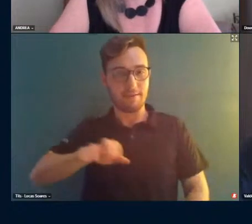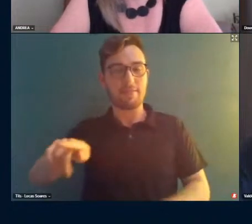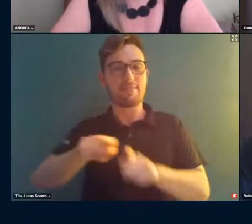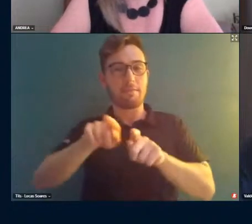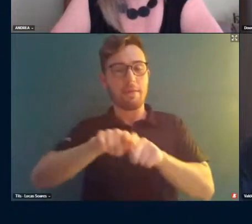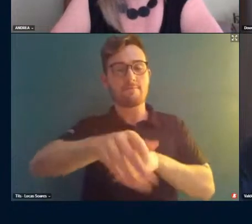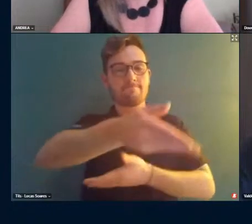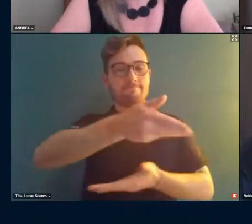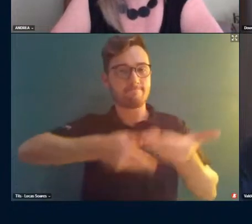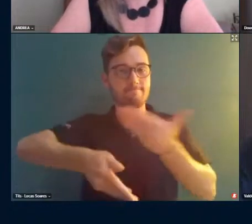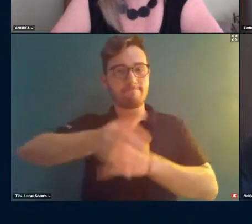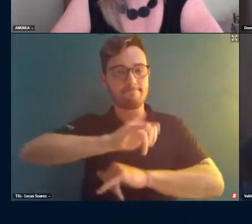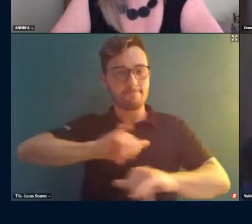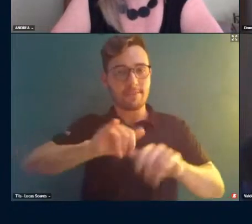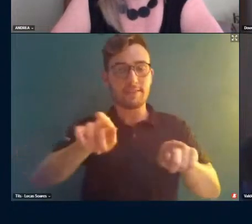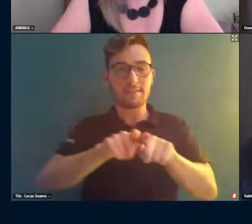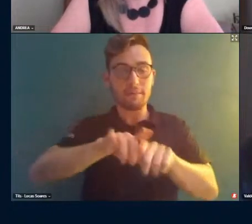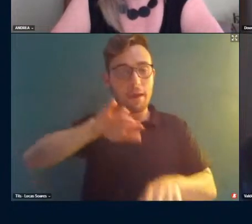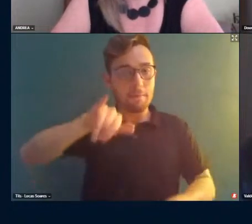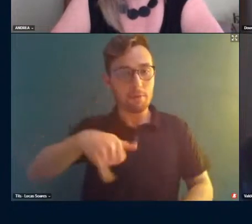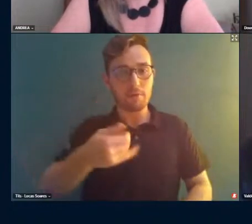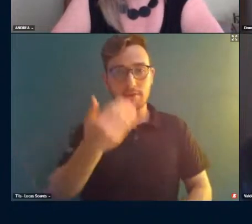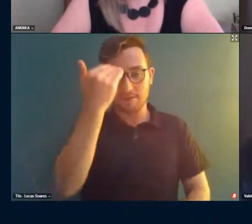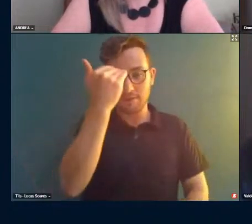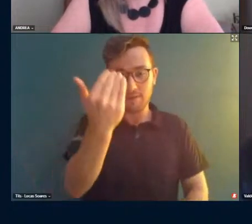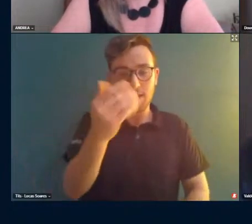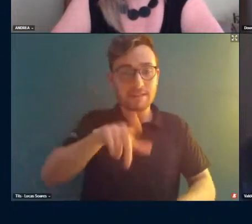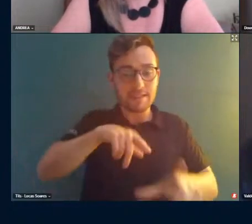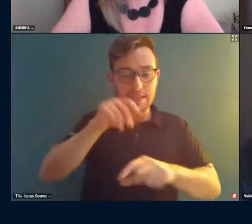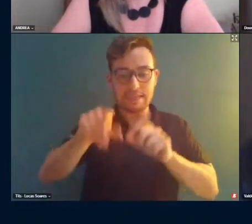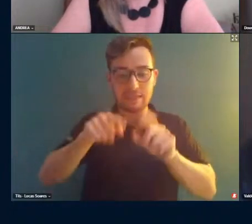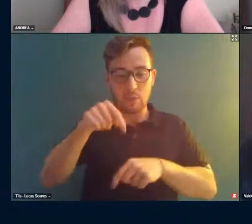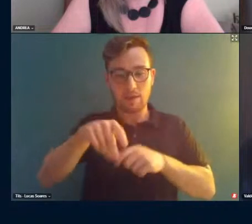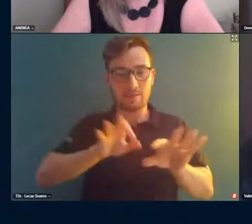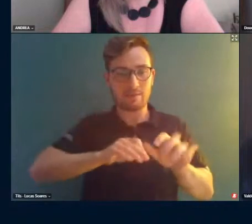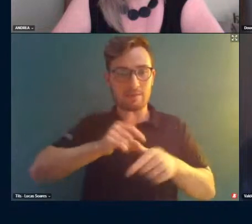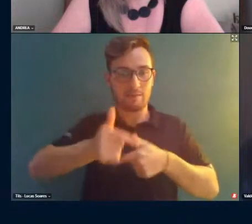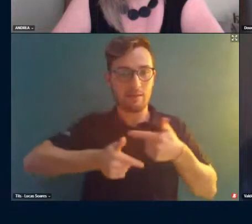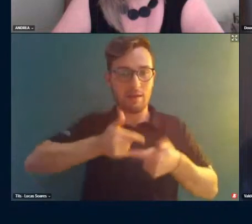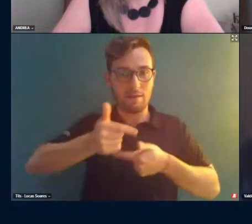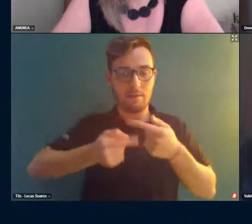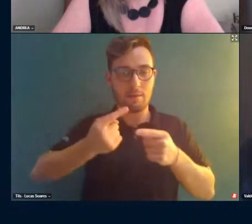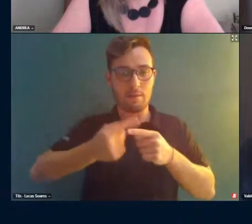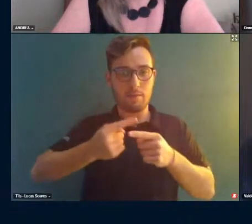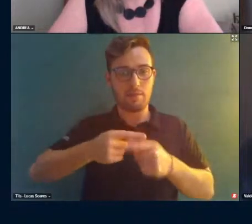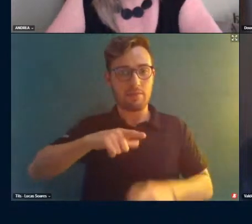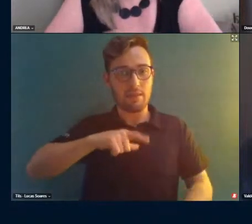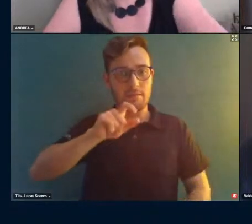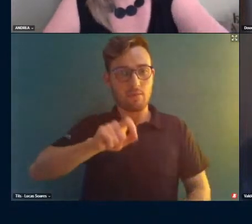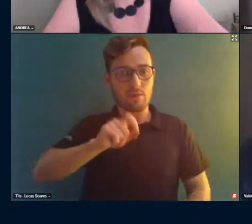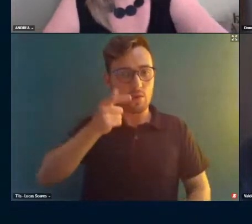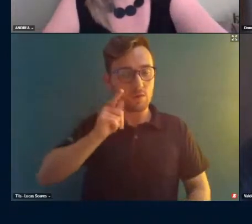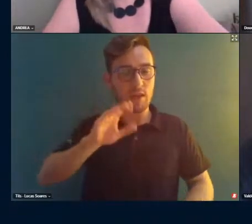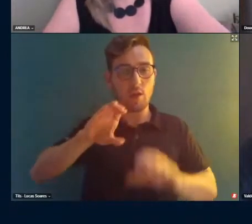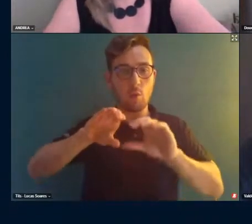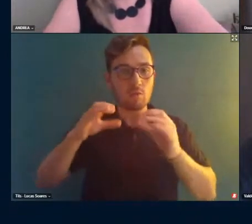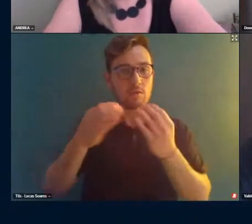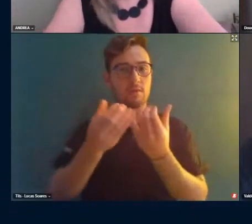aproveitando essa questão, a gente queria agradecer pela seleção desse trabalho, para a gente ter a oportunidade para a